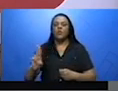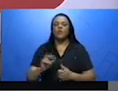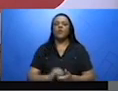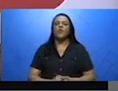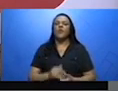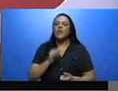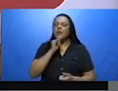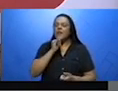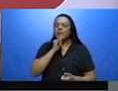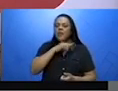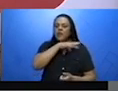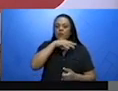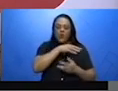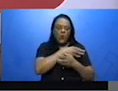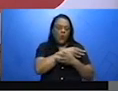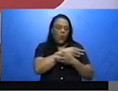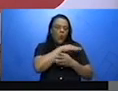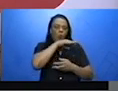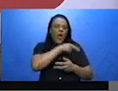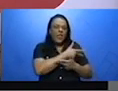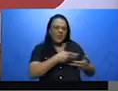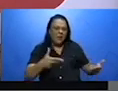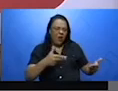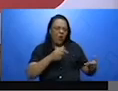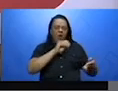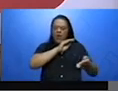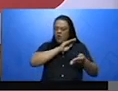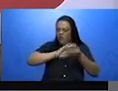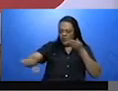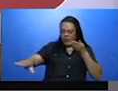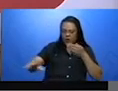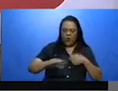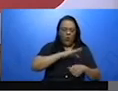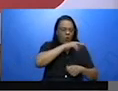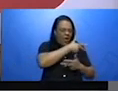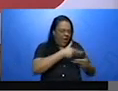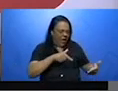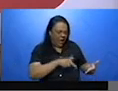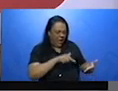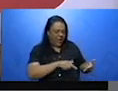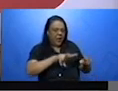Percebida a aproximação de pessoas, mesmo